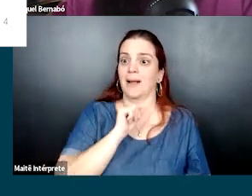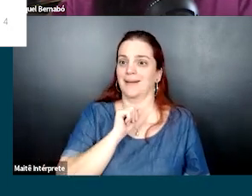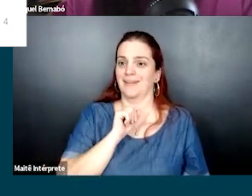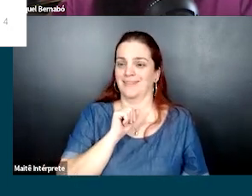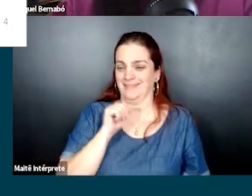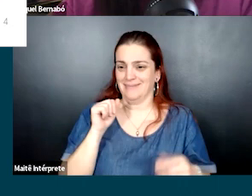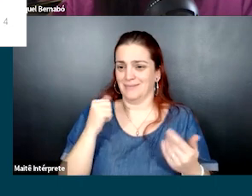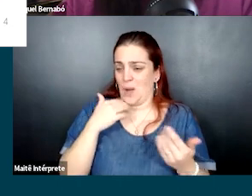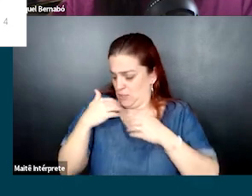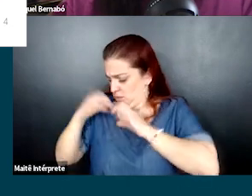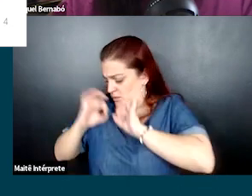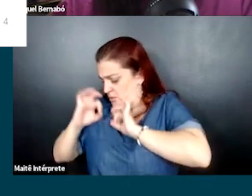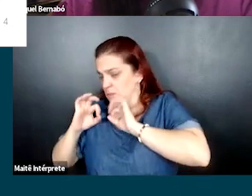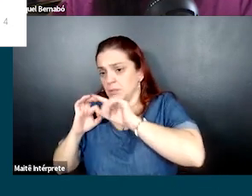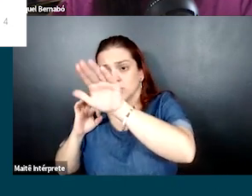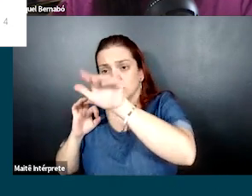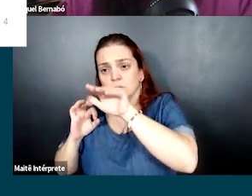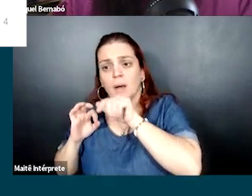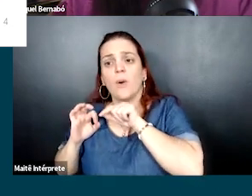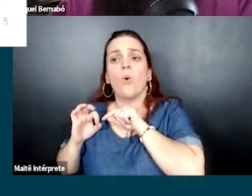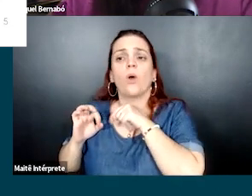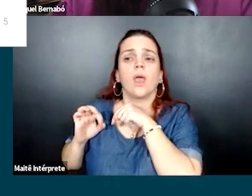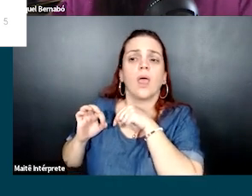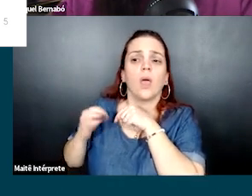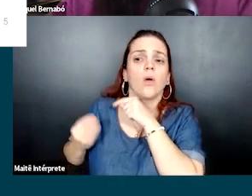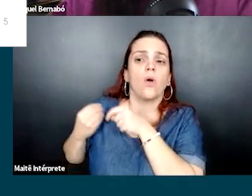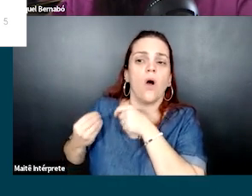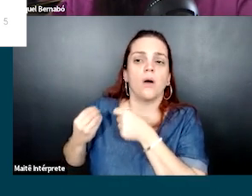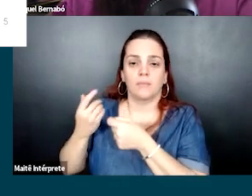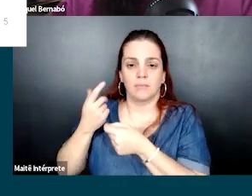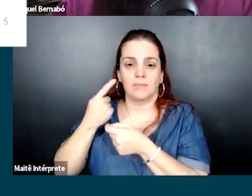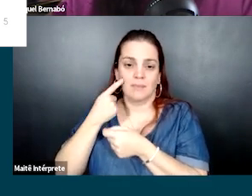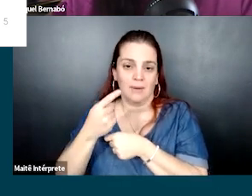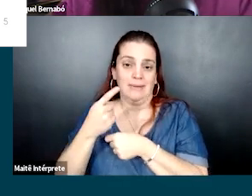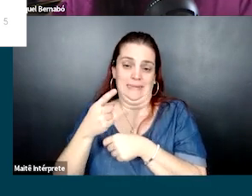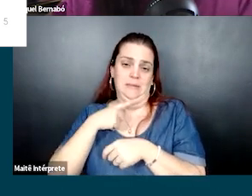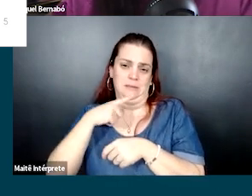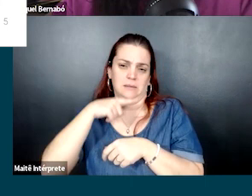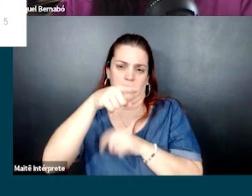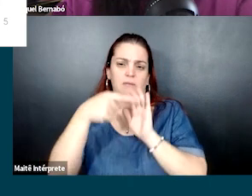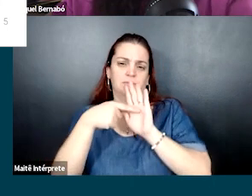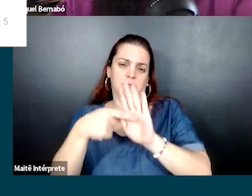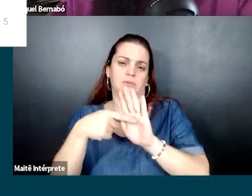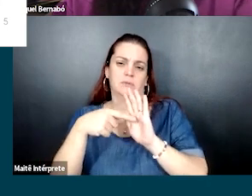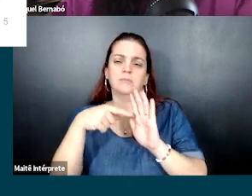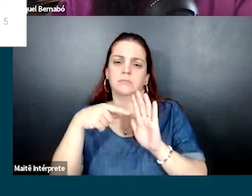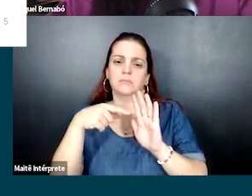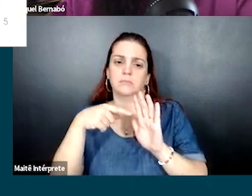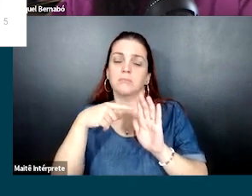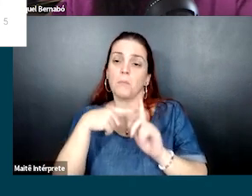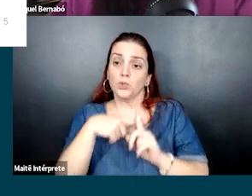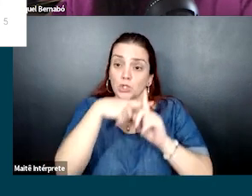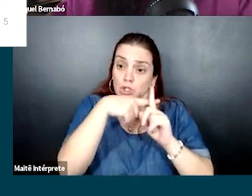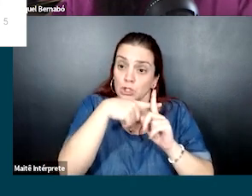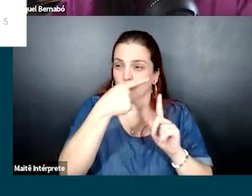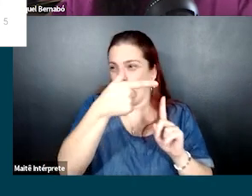consultasse as pessoas com deficiência. Então, por mais que a empresa tivesse ali uma posição de mais favorável, né, mais favorável do que